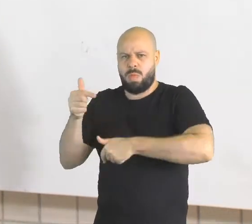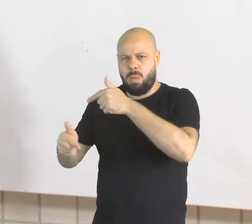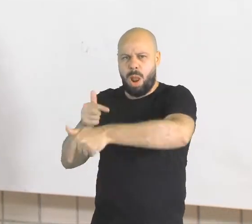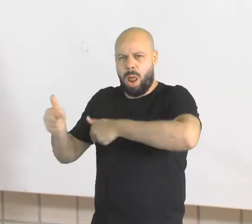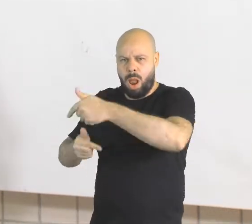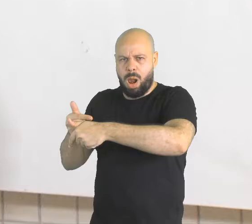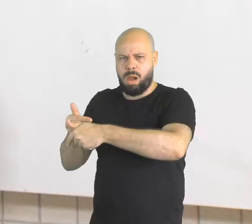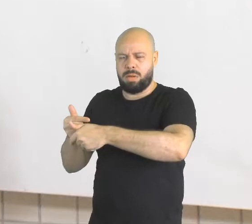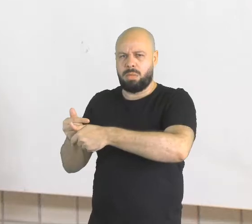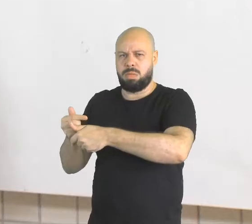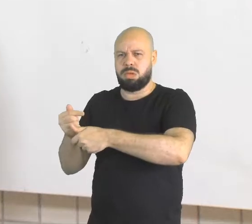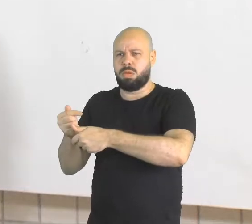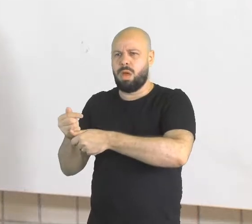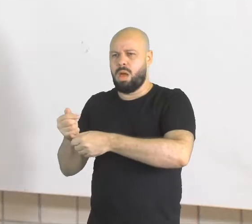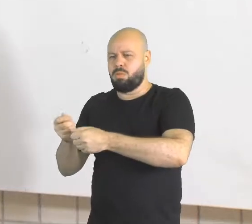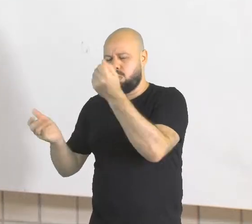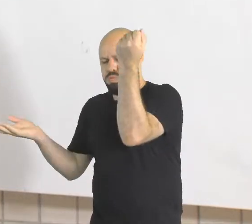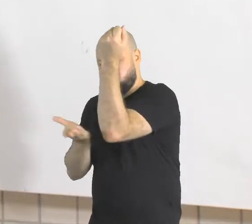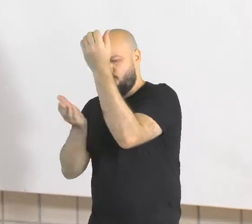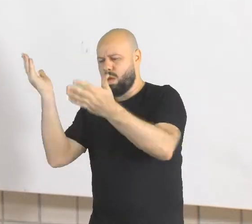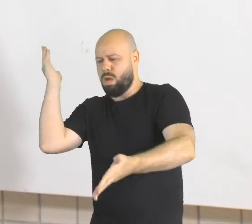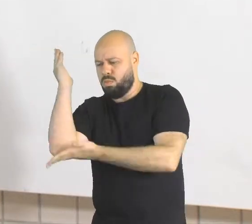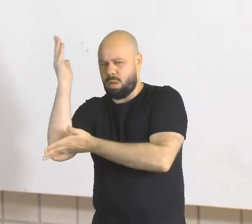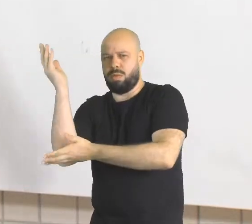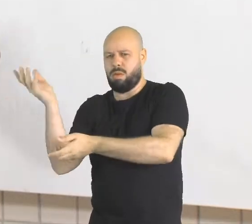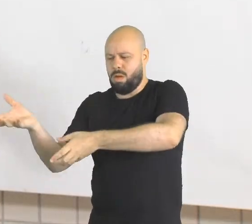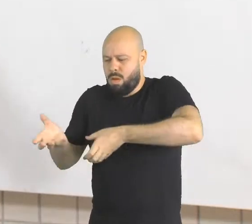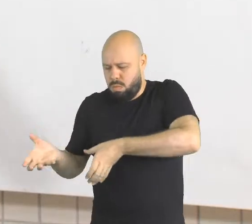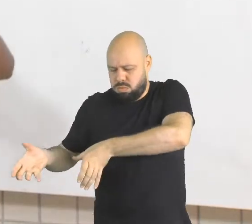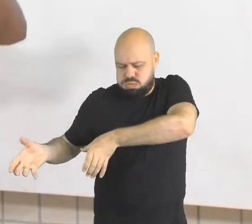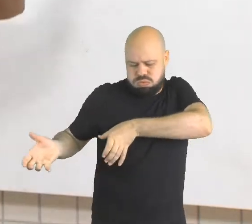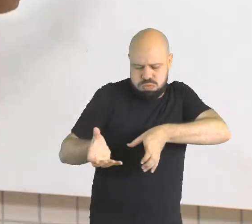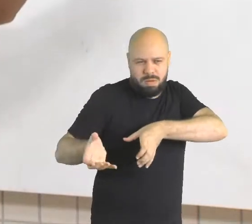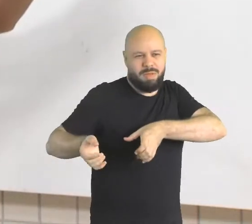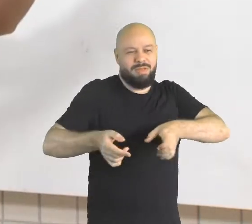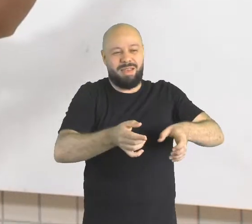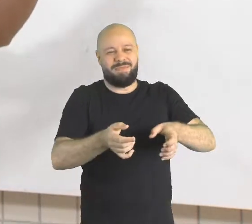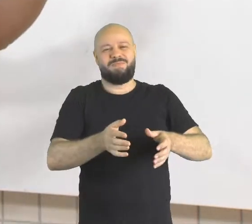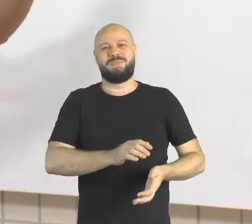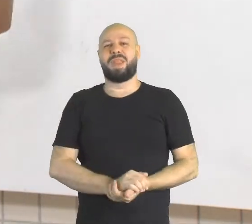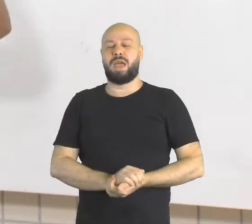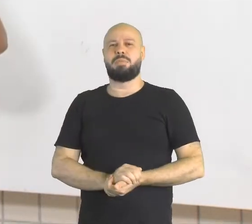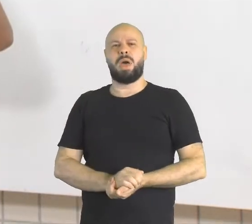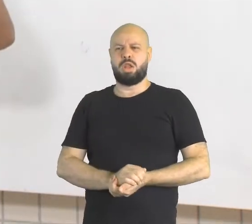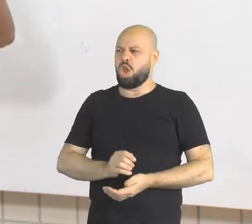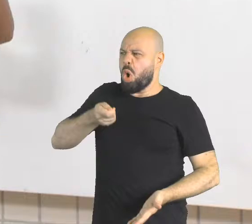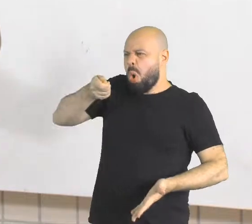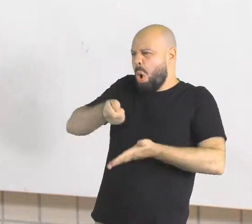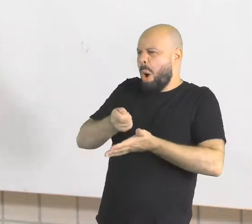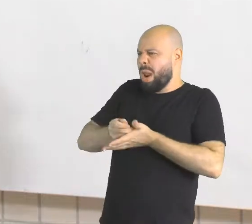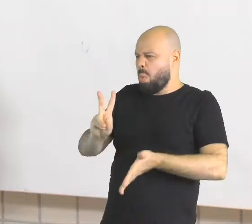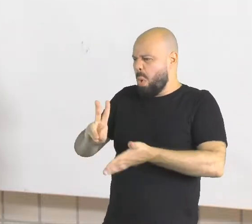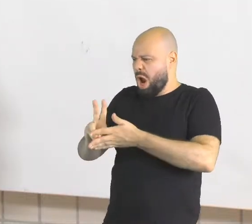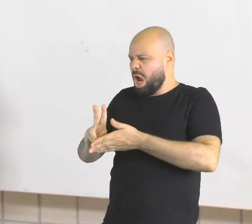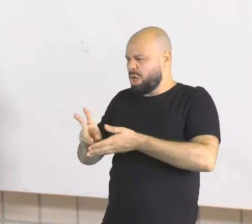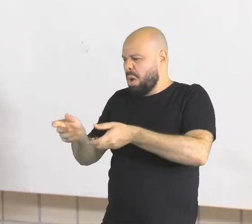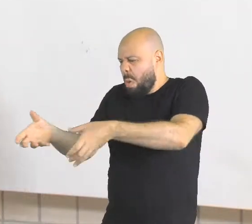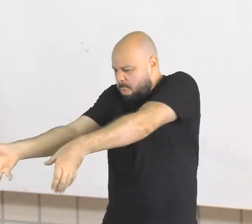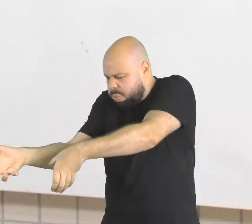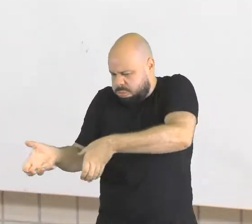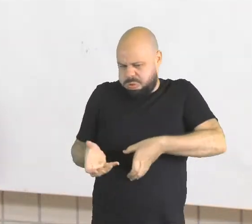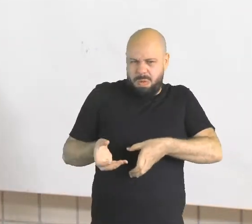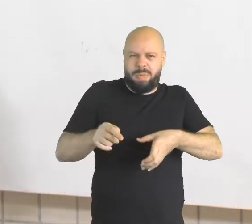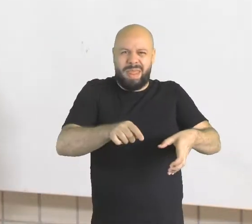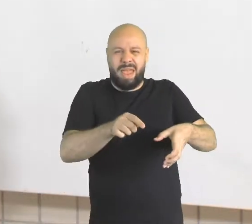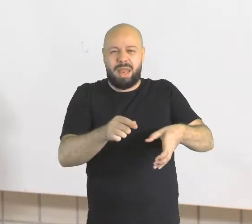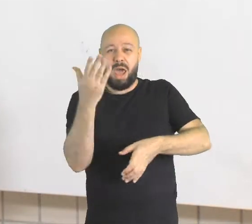certo? Então, professor, você está me falando que o português, ele obrigava o índio a ir lá na floresta, pegar a árvore e trazer até ele, e ele levar